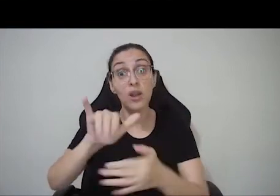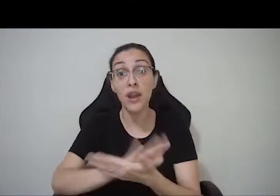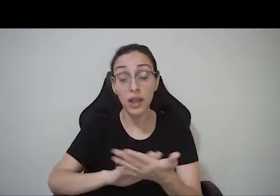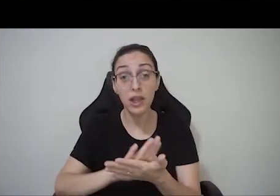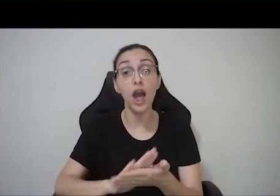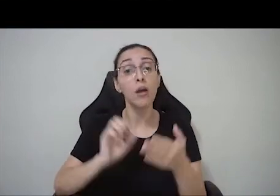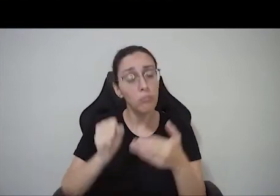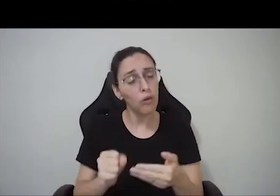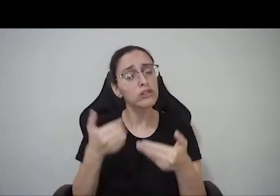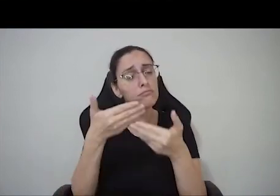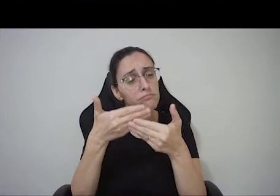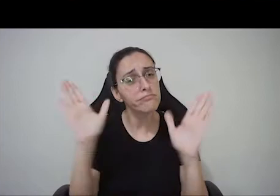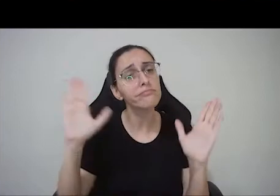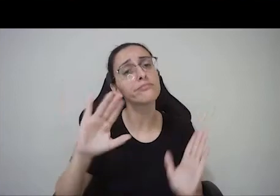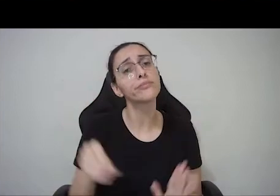muitas outras frentes.